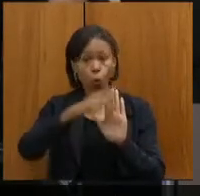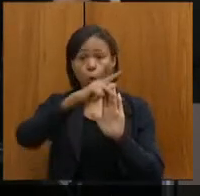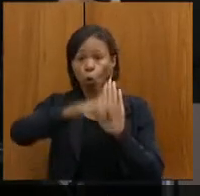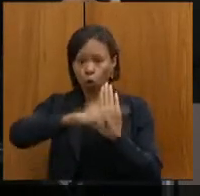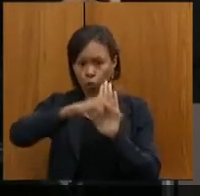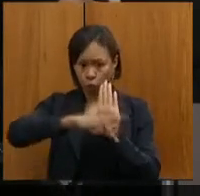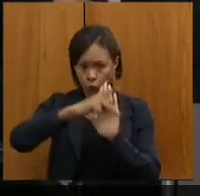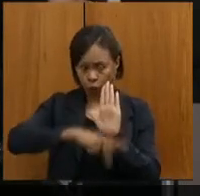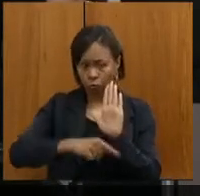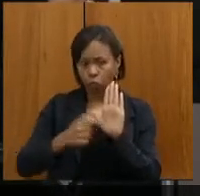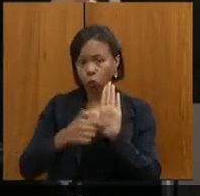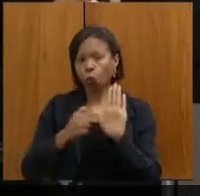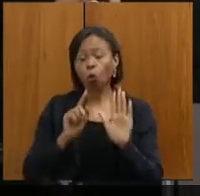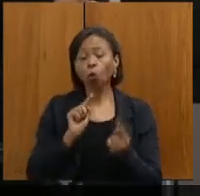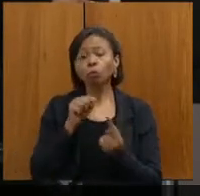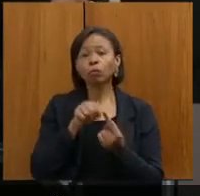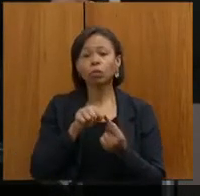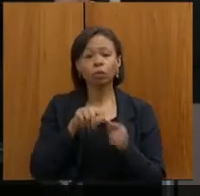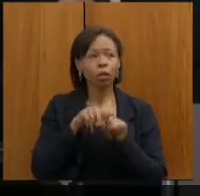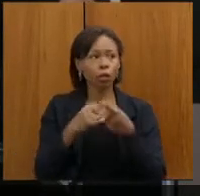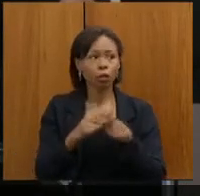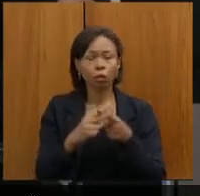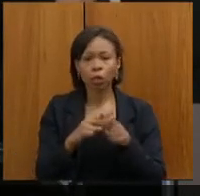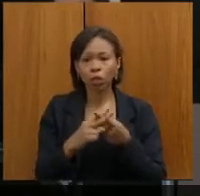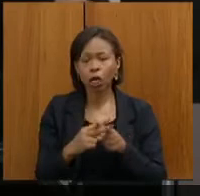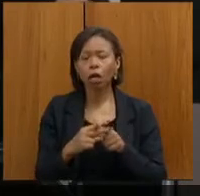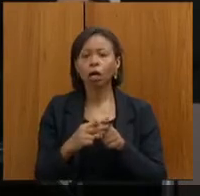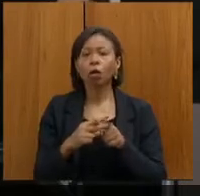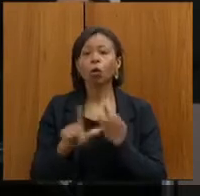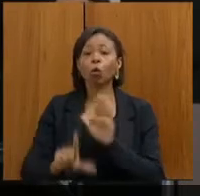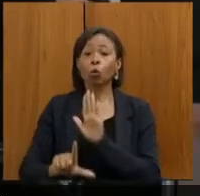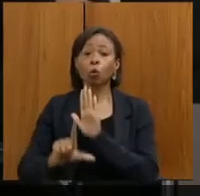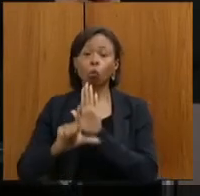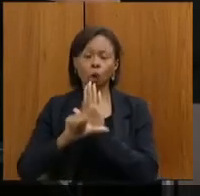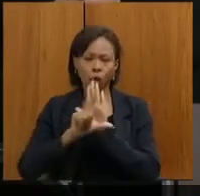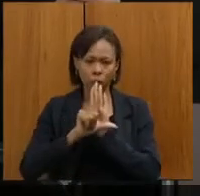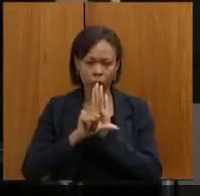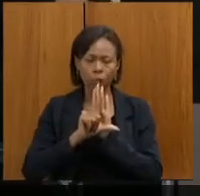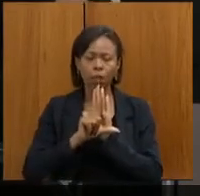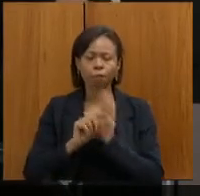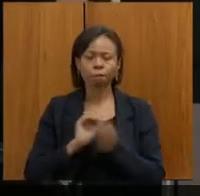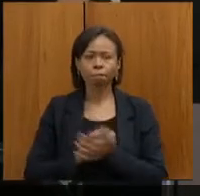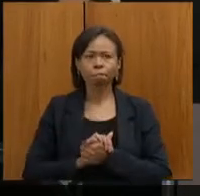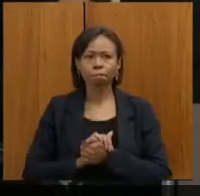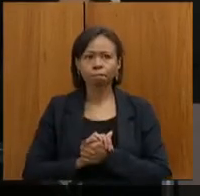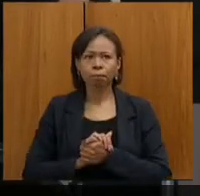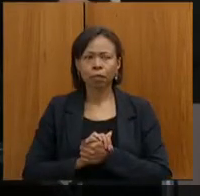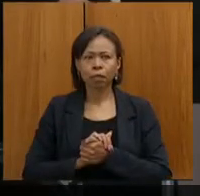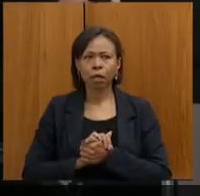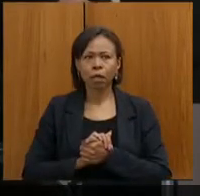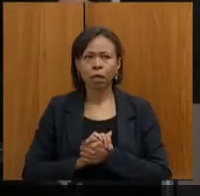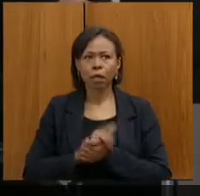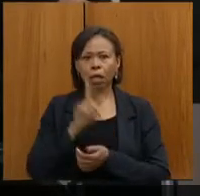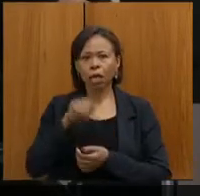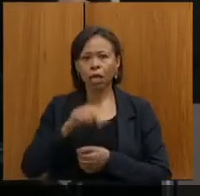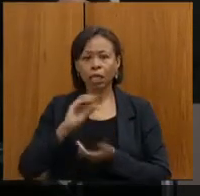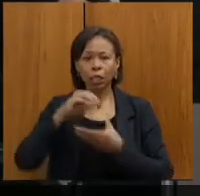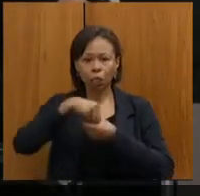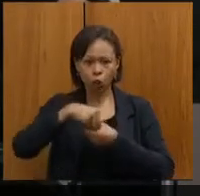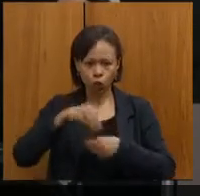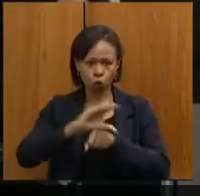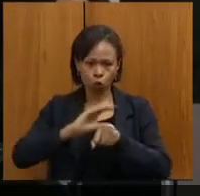para regulamentar um dispositivo constitucional é que são na